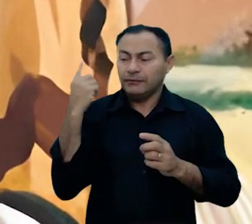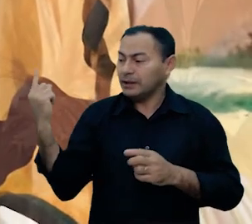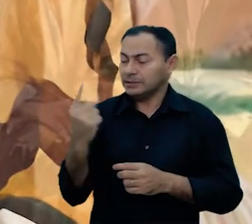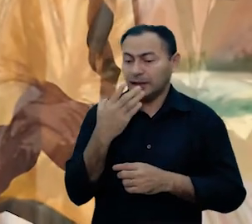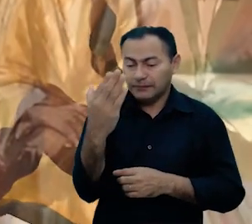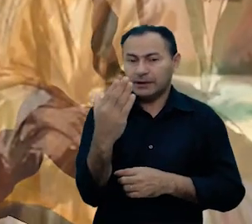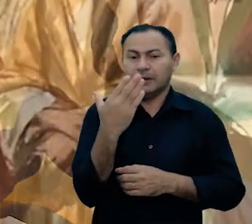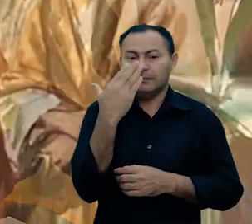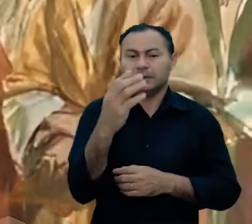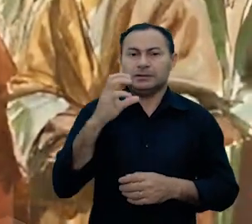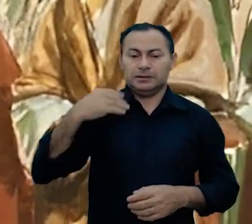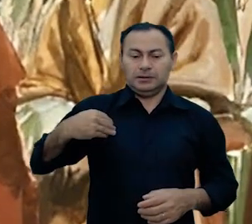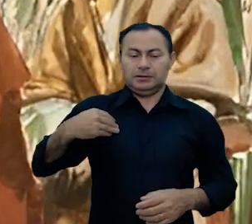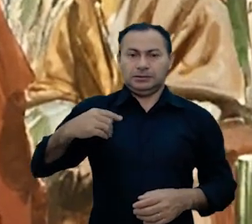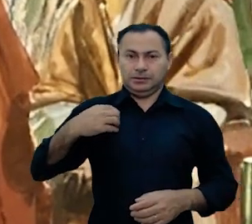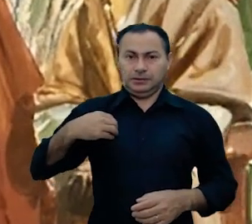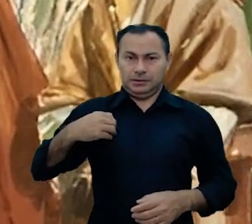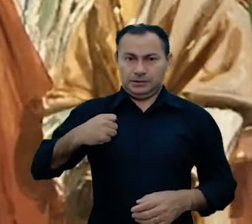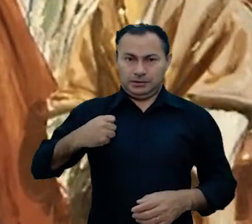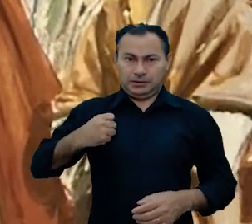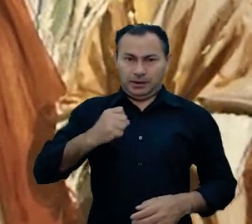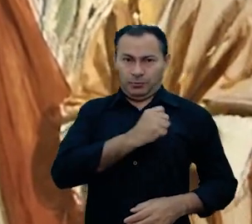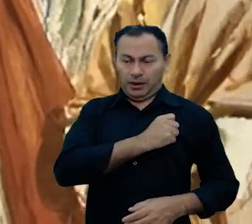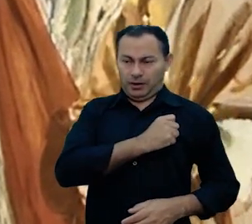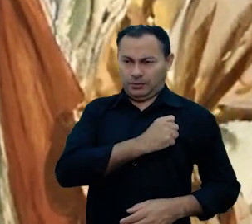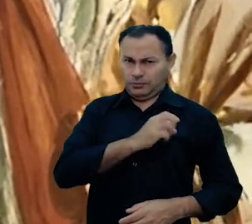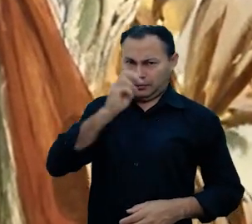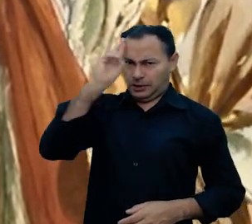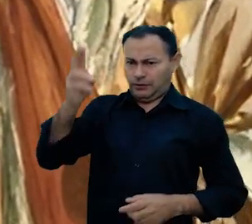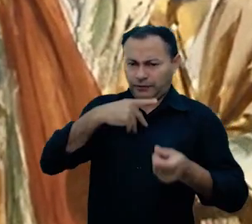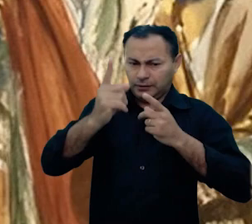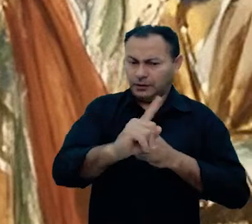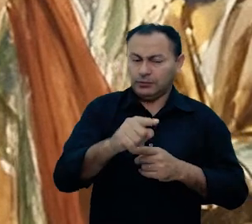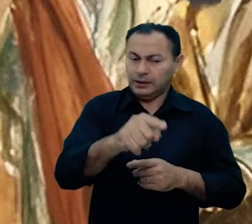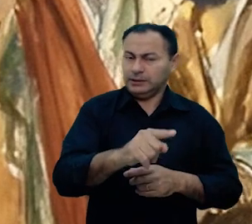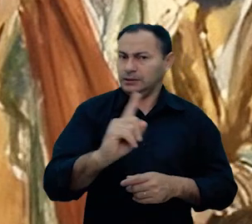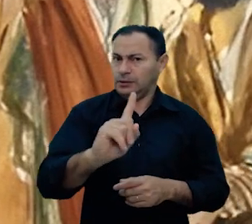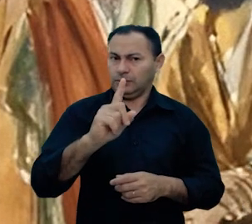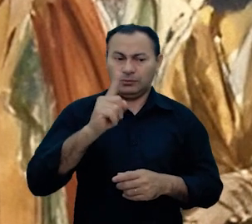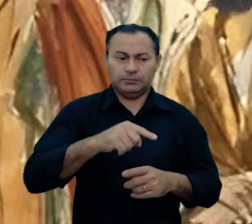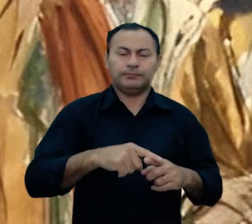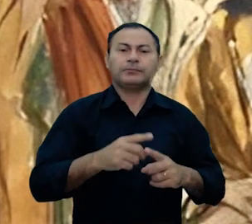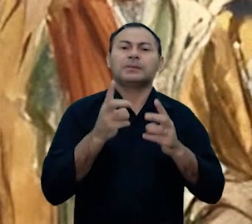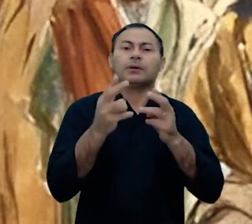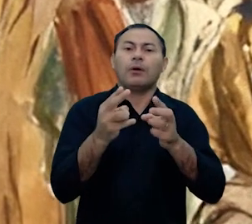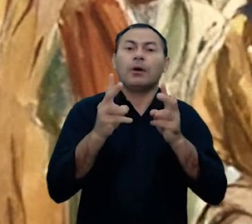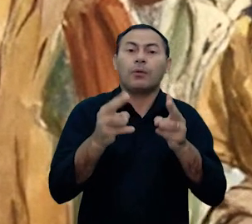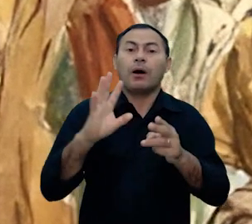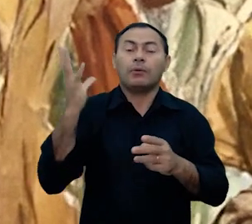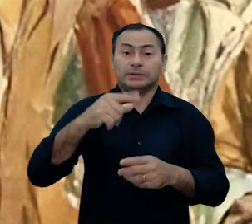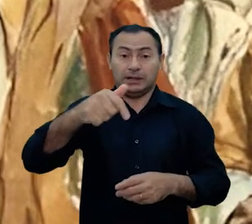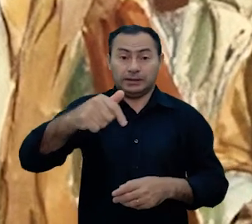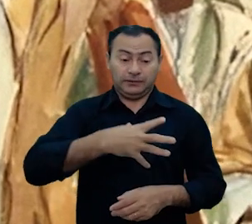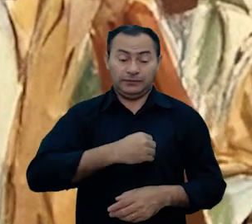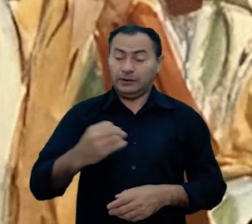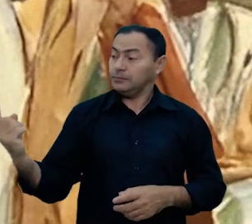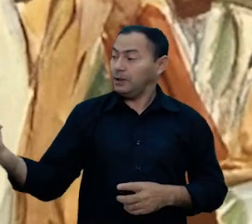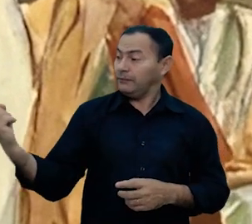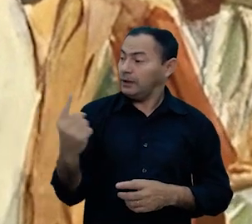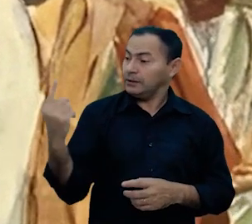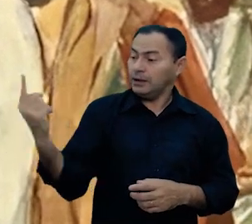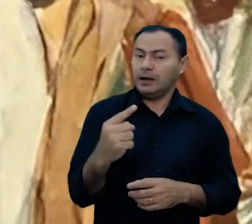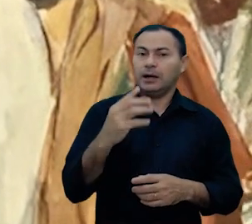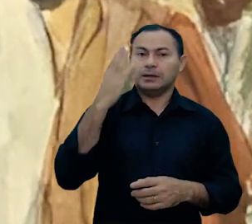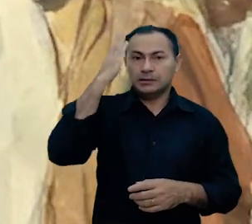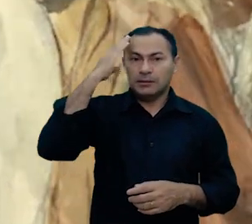Samuel. Mais uma vez o Senhor disse: não é esse. Assim acontece com os 7 filhos que se